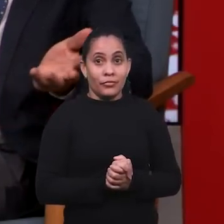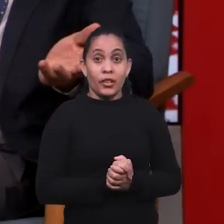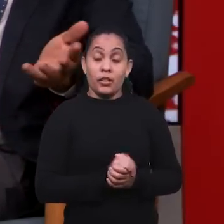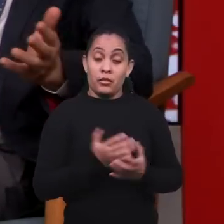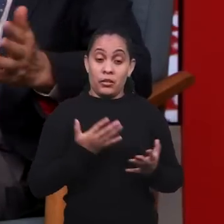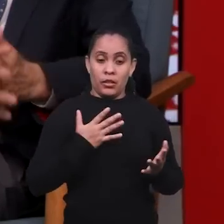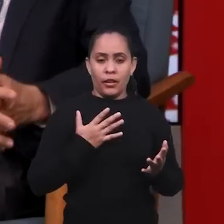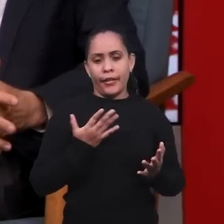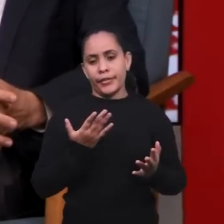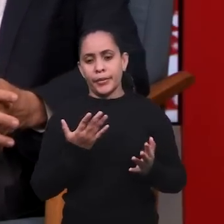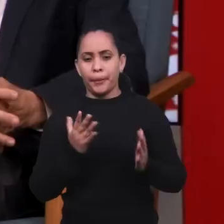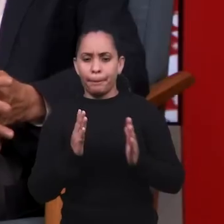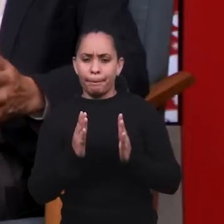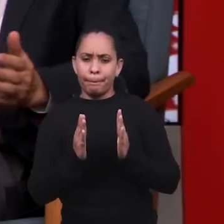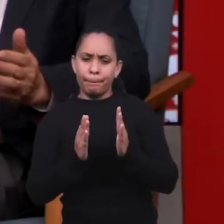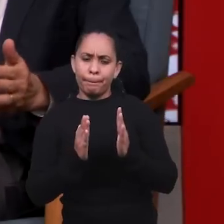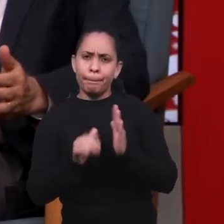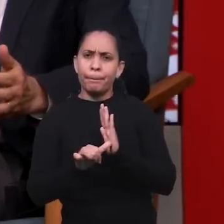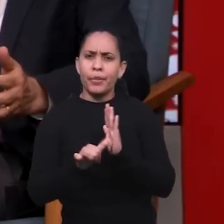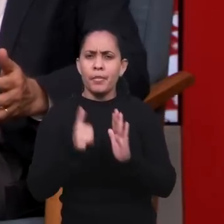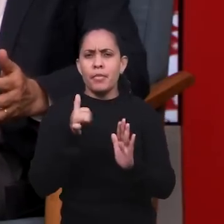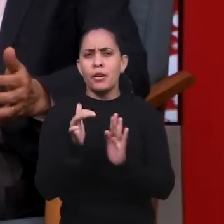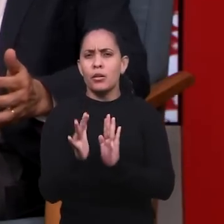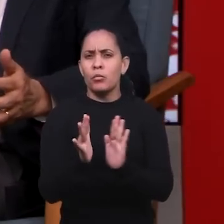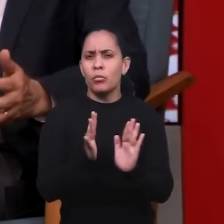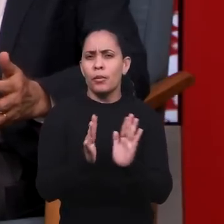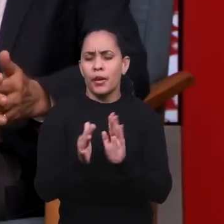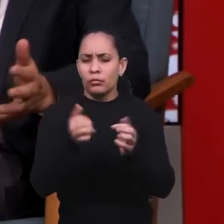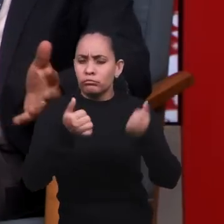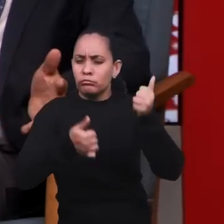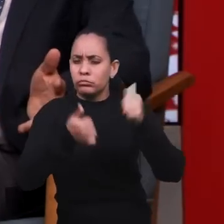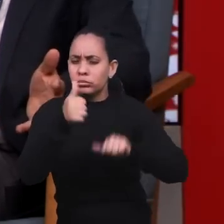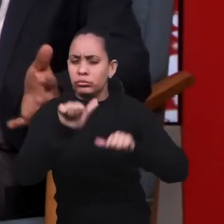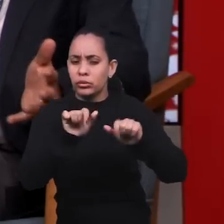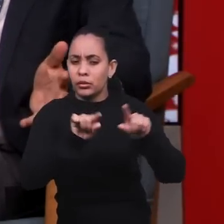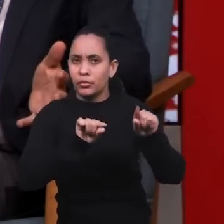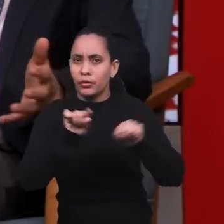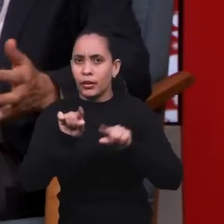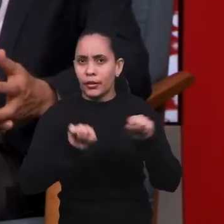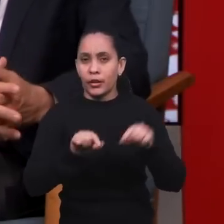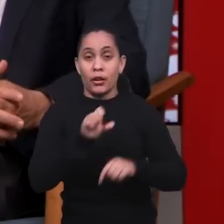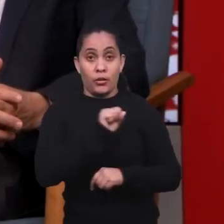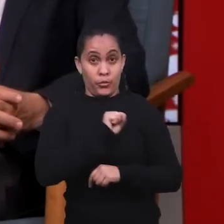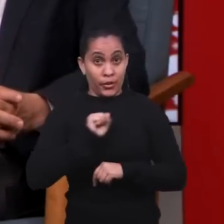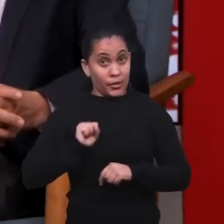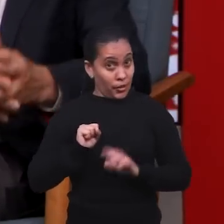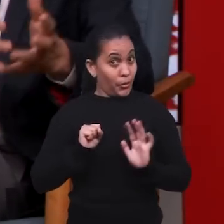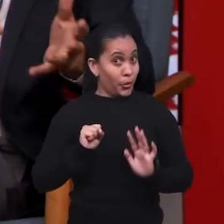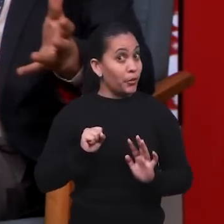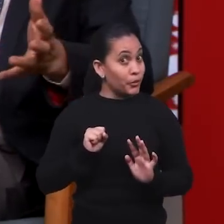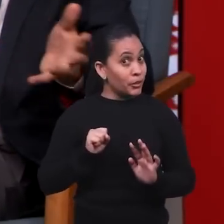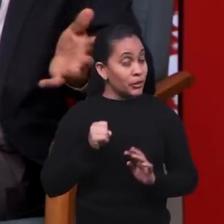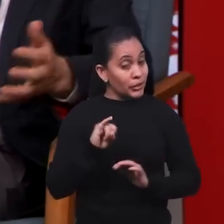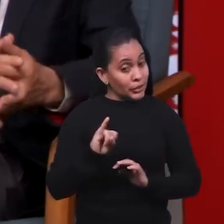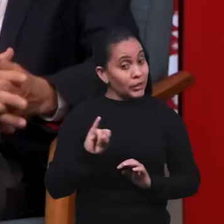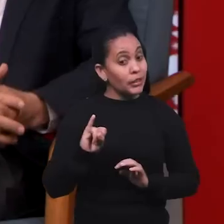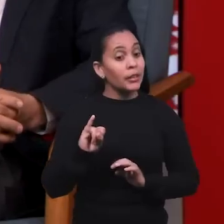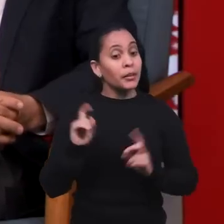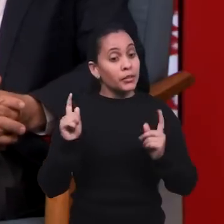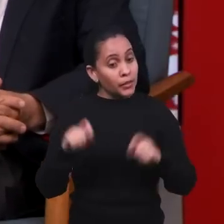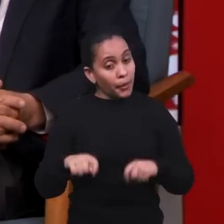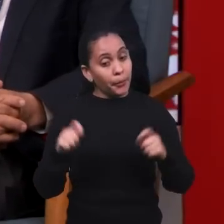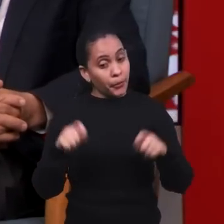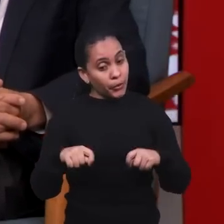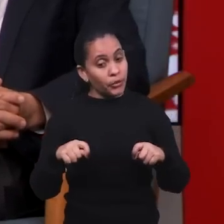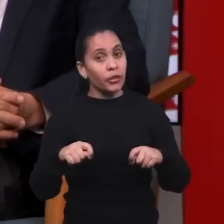triagem, vamos dizer assim, quem fazia essa seleção era o sacerdote. Ele que ia dizer se